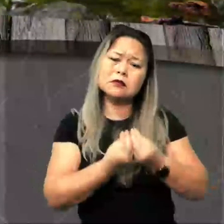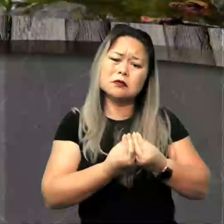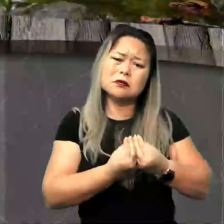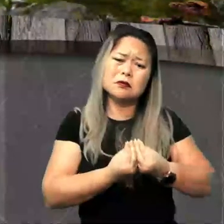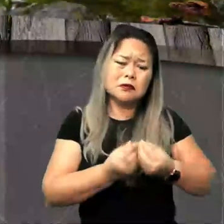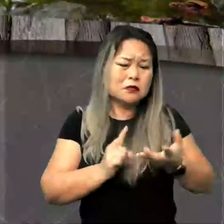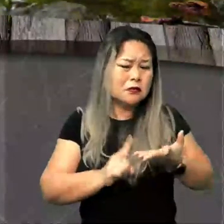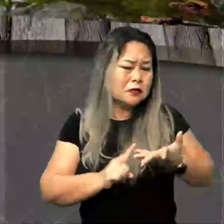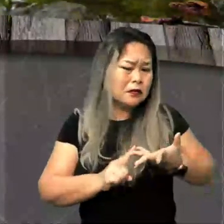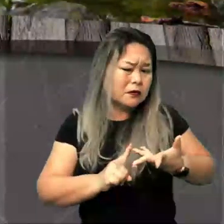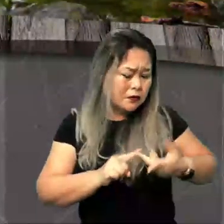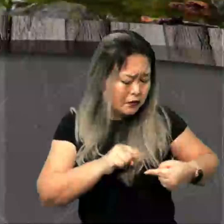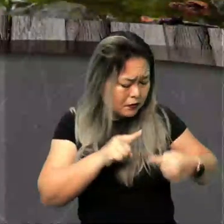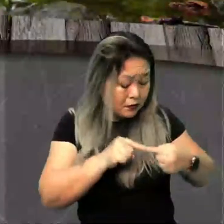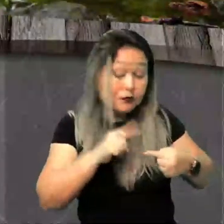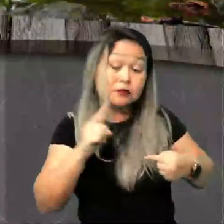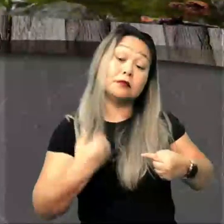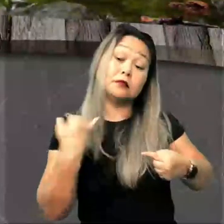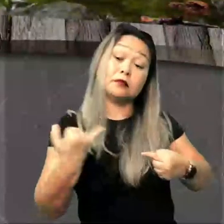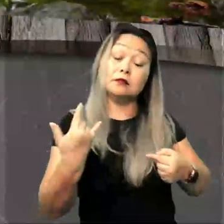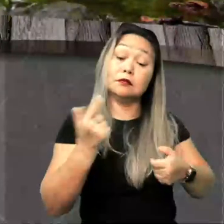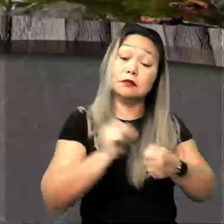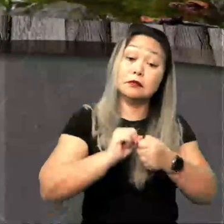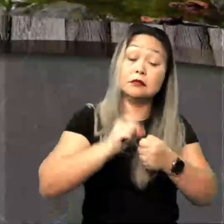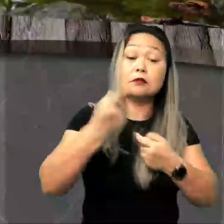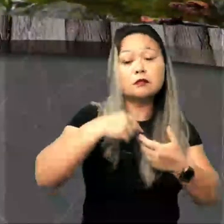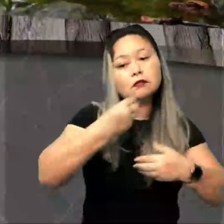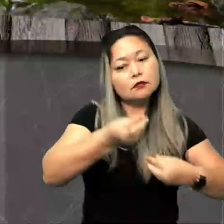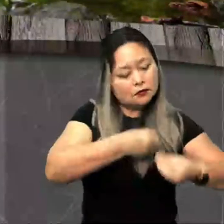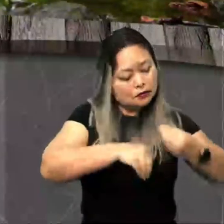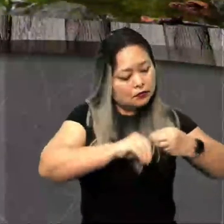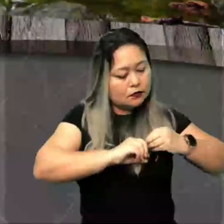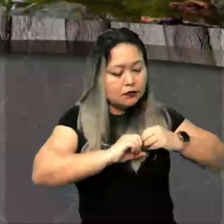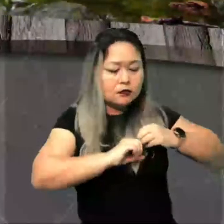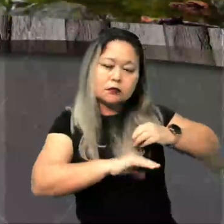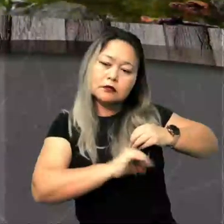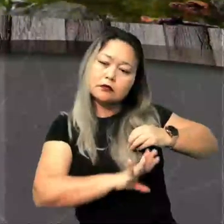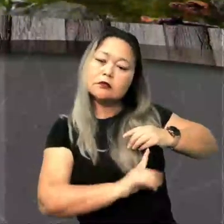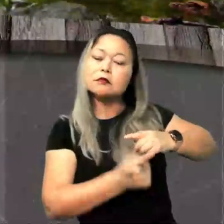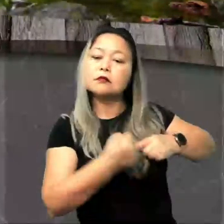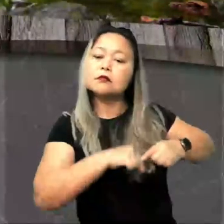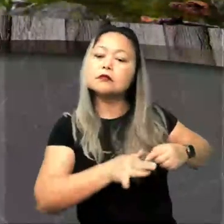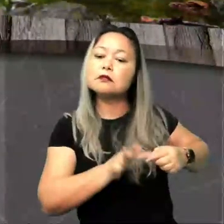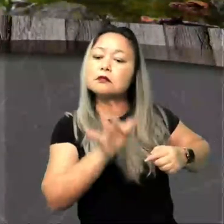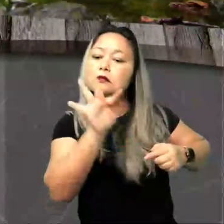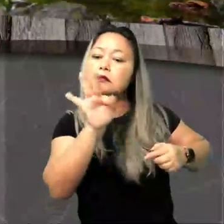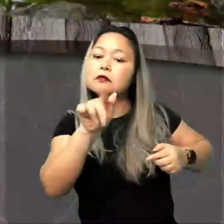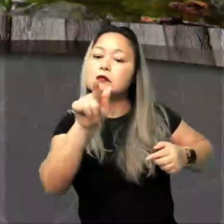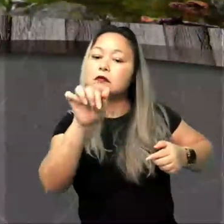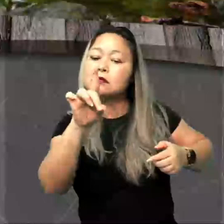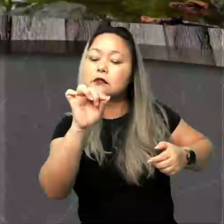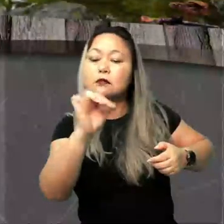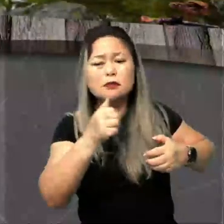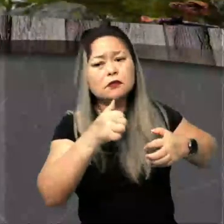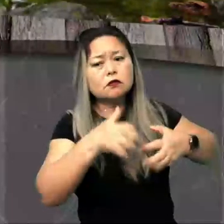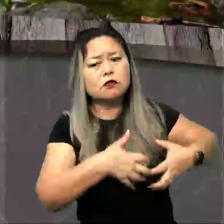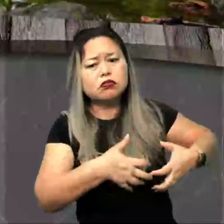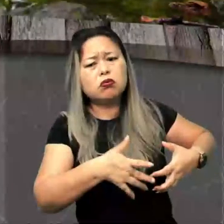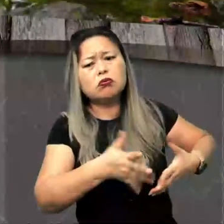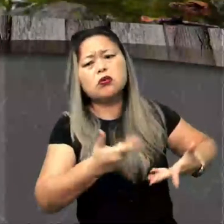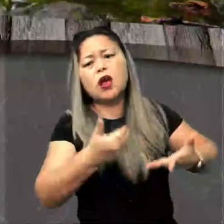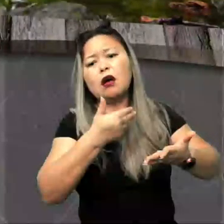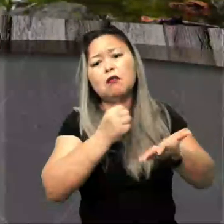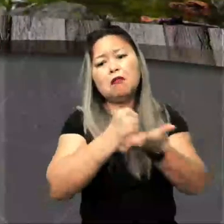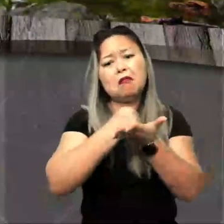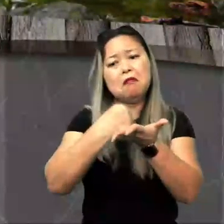tem várias funções importantíssimas, inclusive o processo de desintoxicação vai também acontecer no fígado. Se você sobrecarregar ele, já